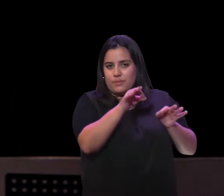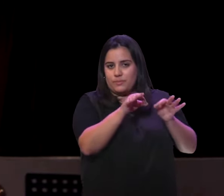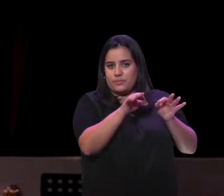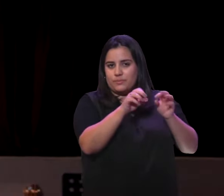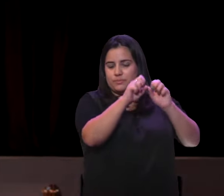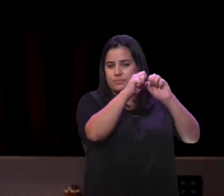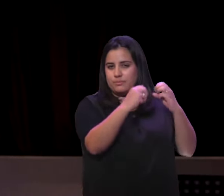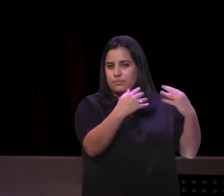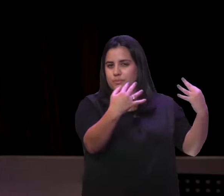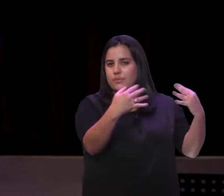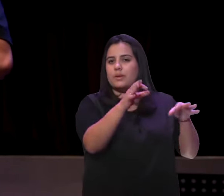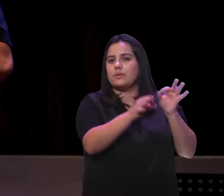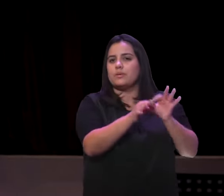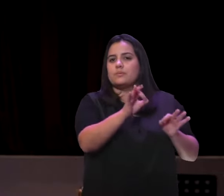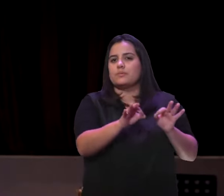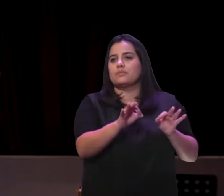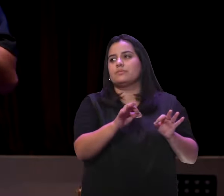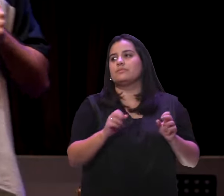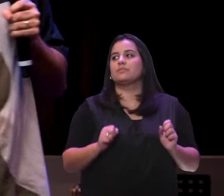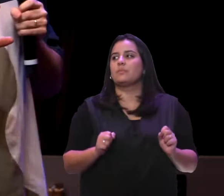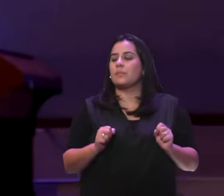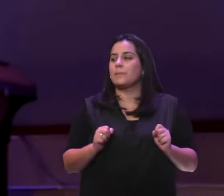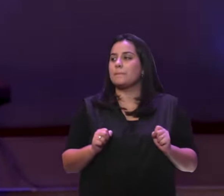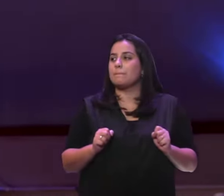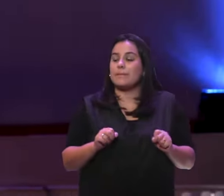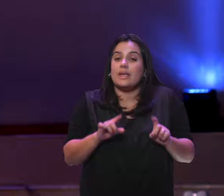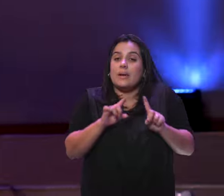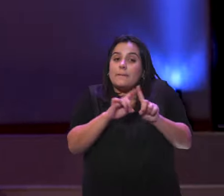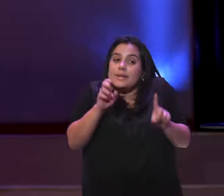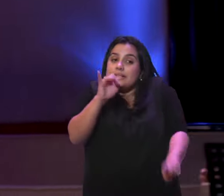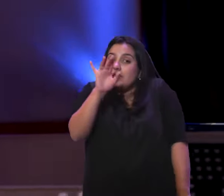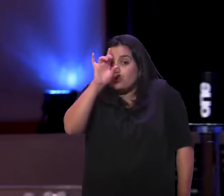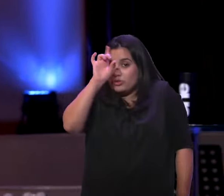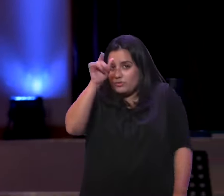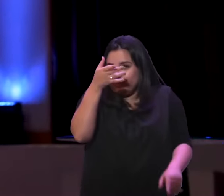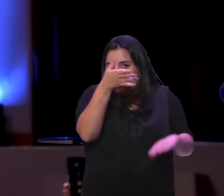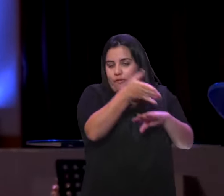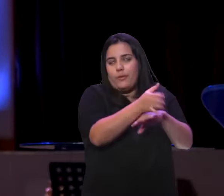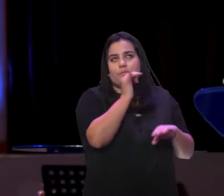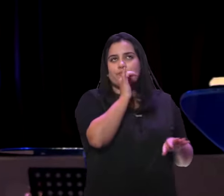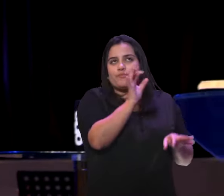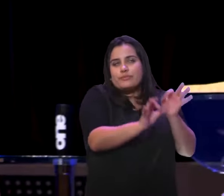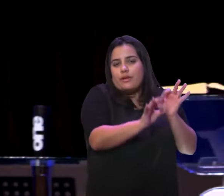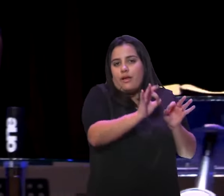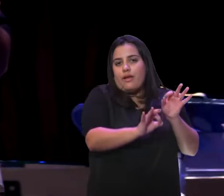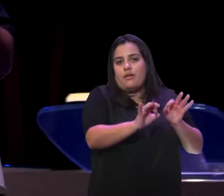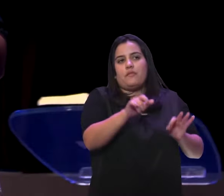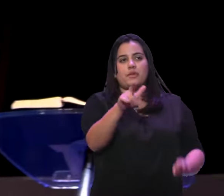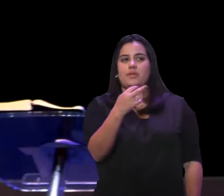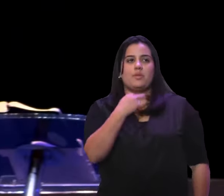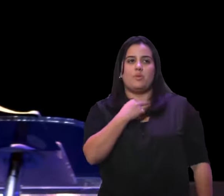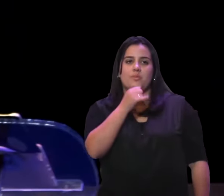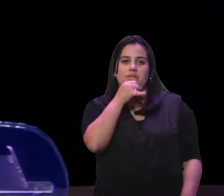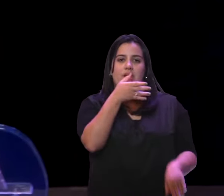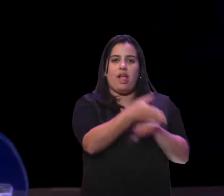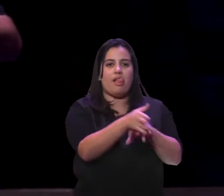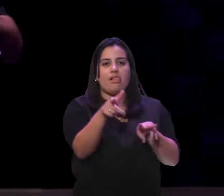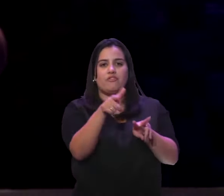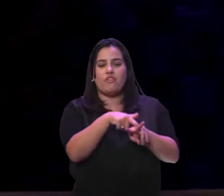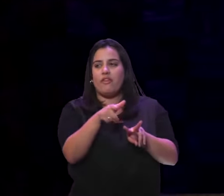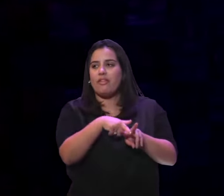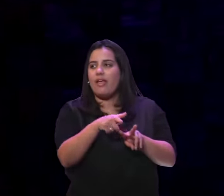no tribunal, tá bom? Enfim, mas se um dia você for, você não vai poder chegar lá de chinelo,